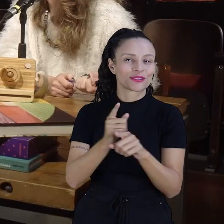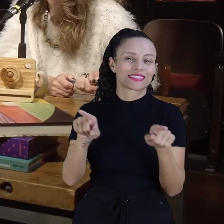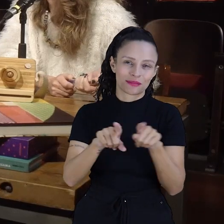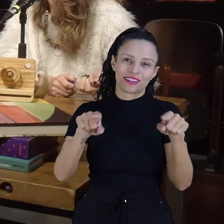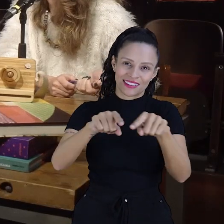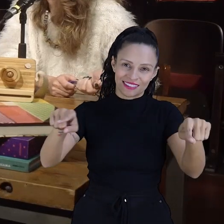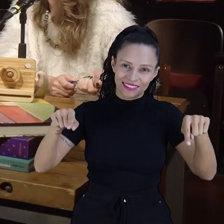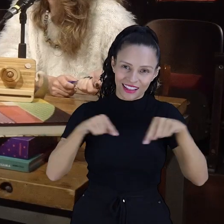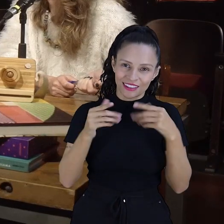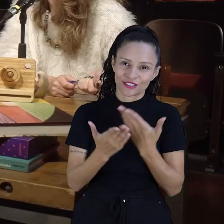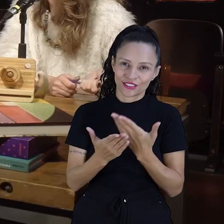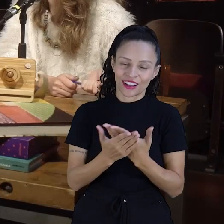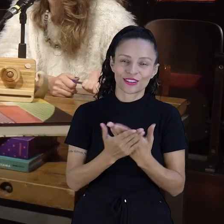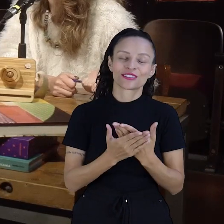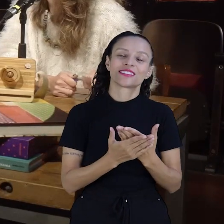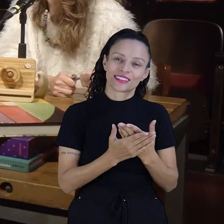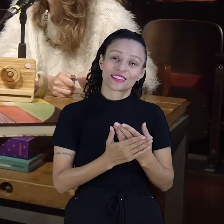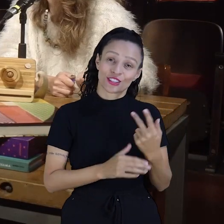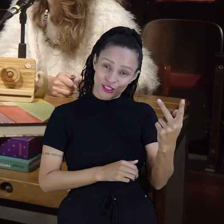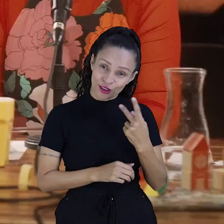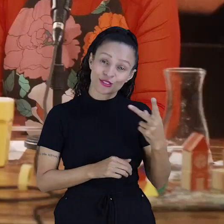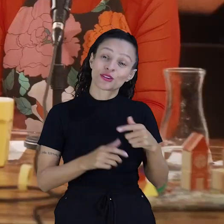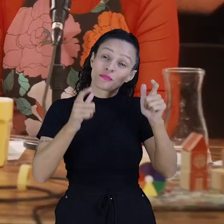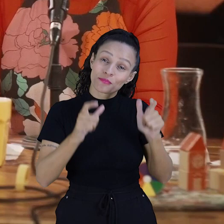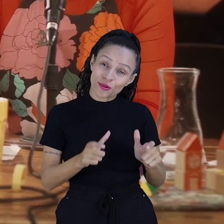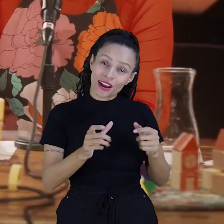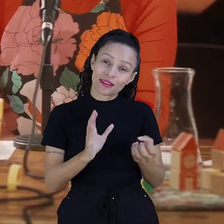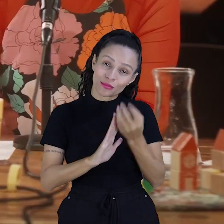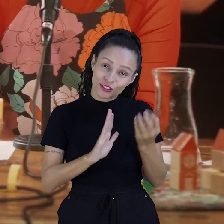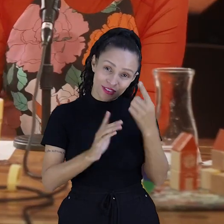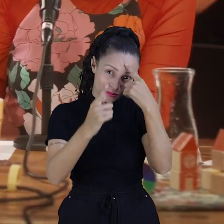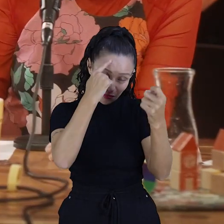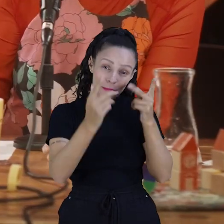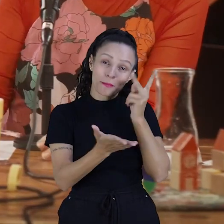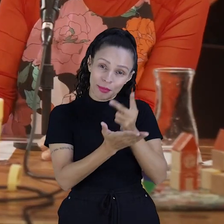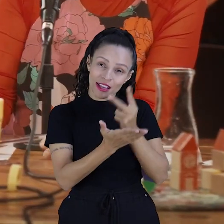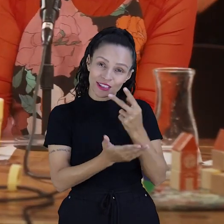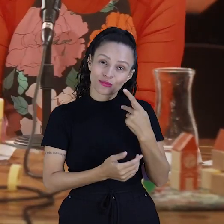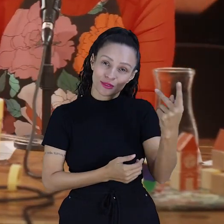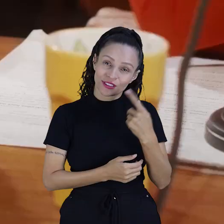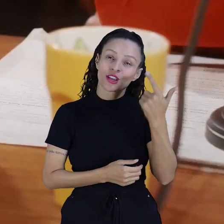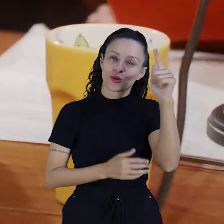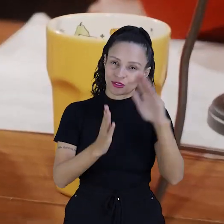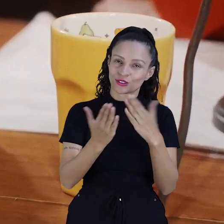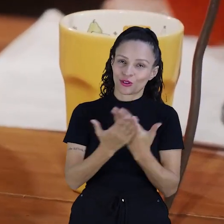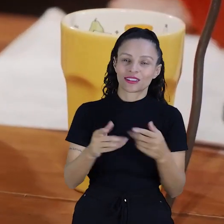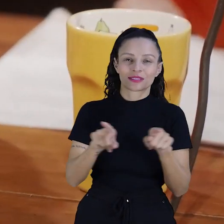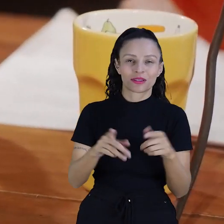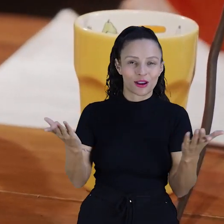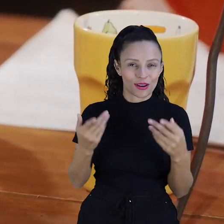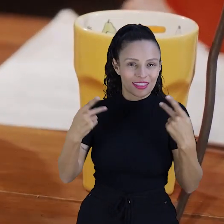na sala de aula. Dividimos o mesmo ateliê, inclusive. Dividimos o mesmo ateliê. Já tínhamos dividido o mesmo ateliê em outra escola e